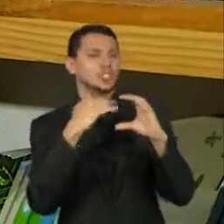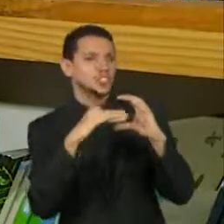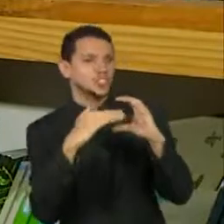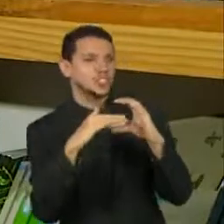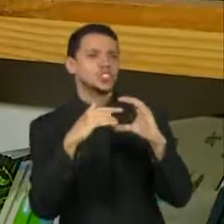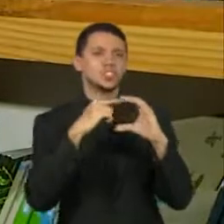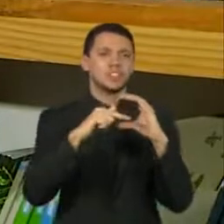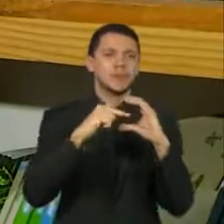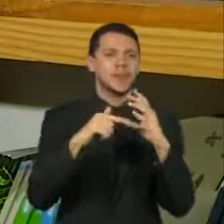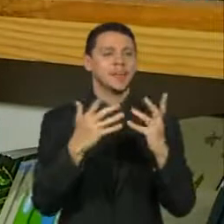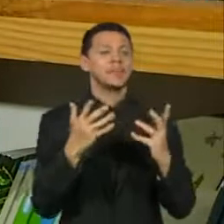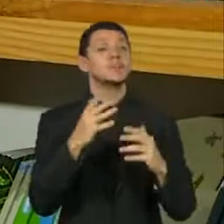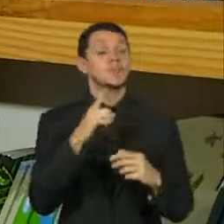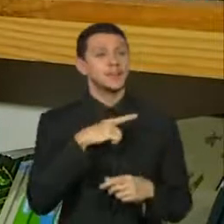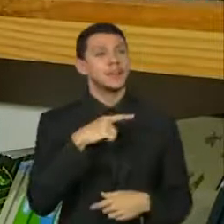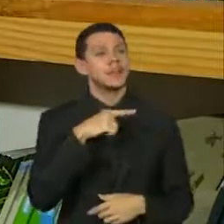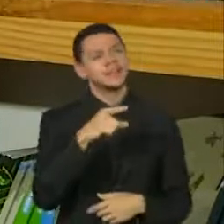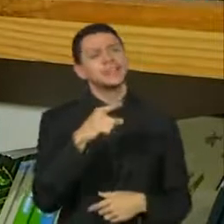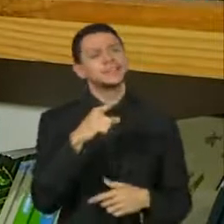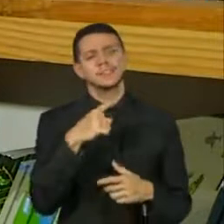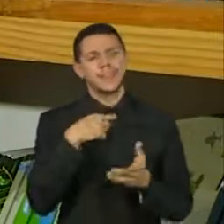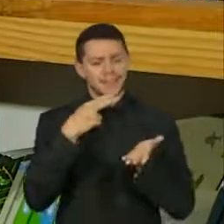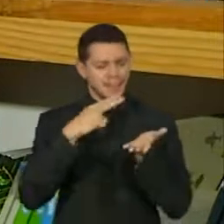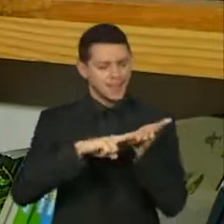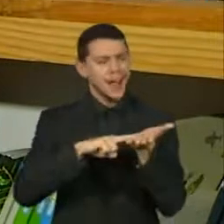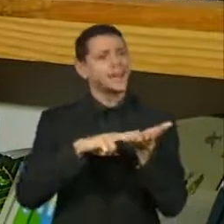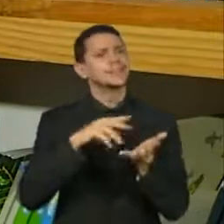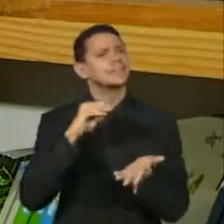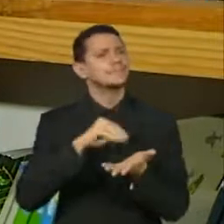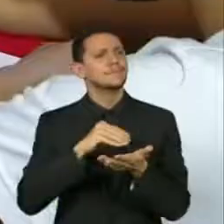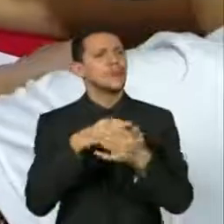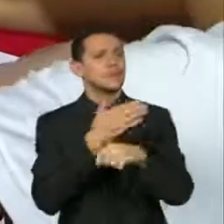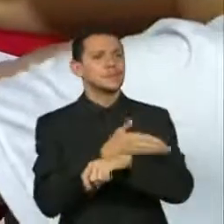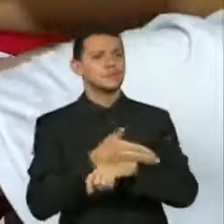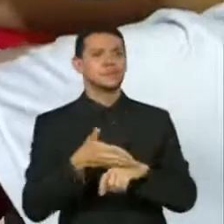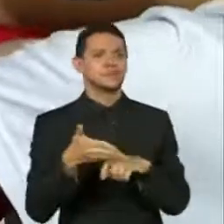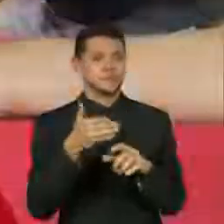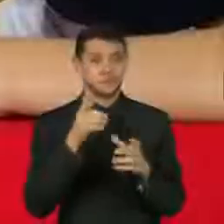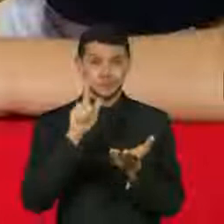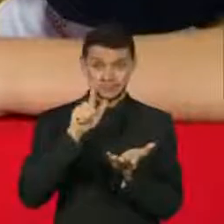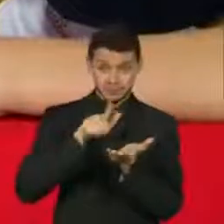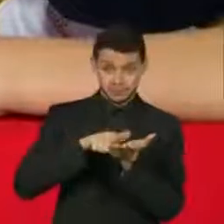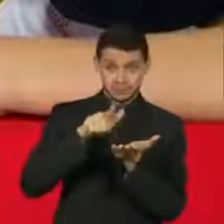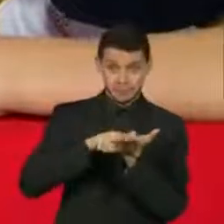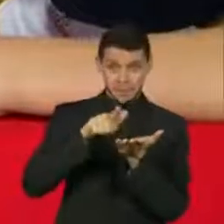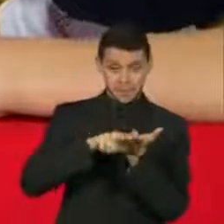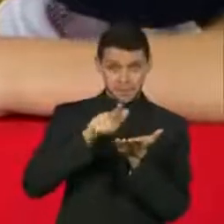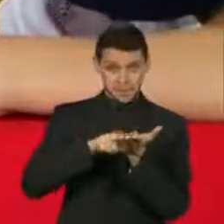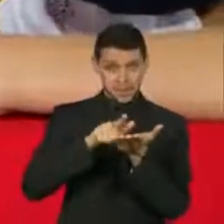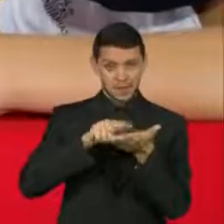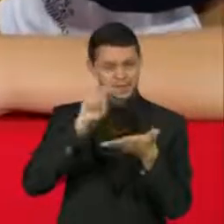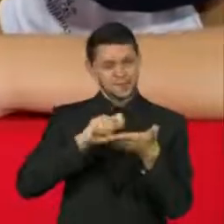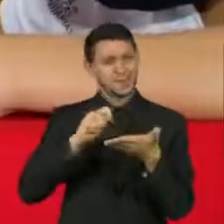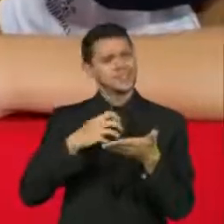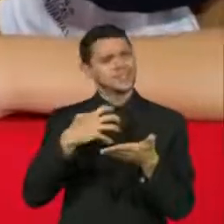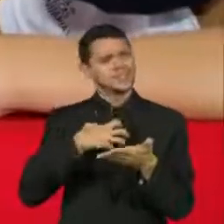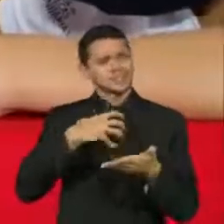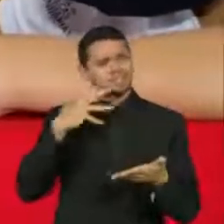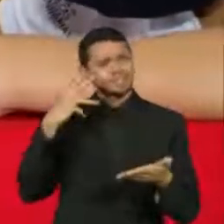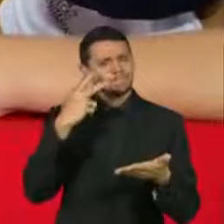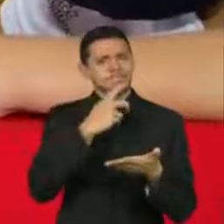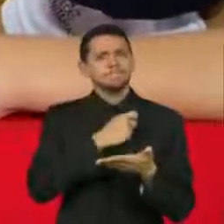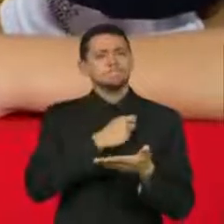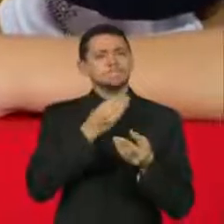eles habituaram a escrever cartas. E o papel é uma forma muito graciosa de escrever